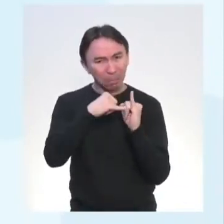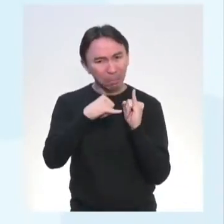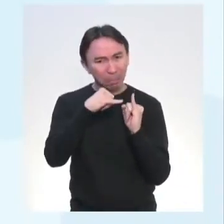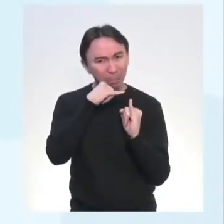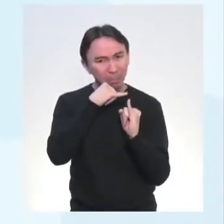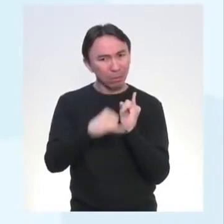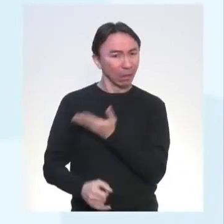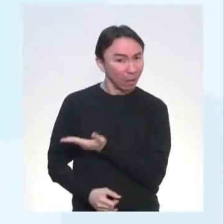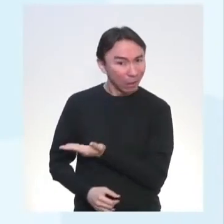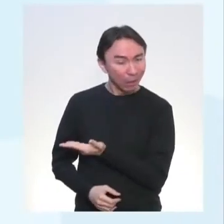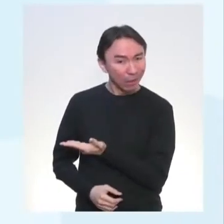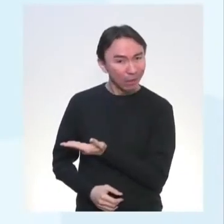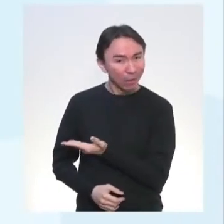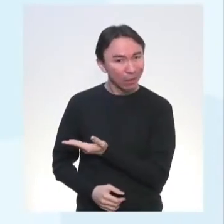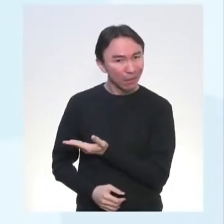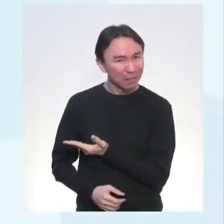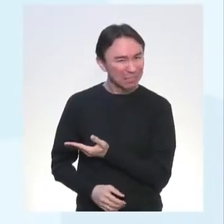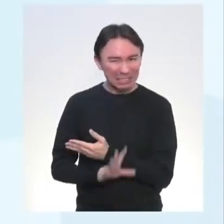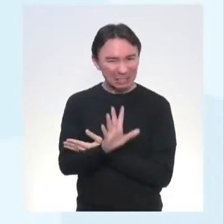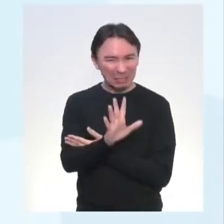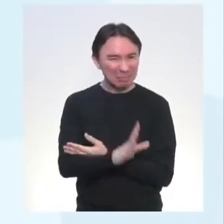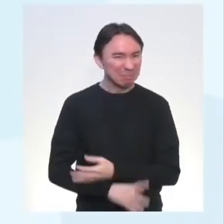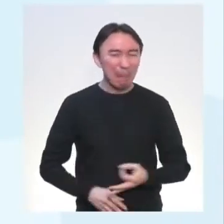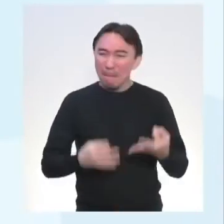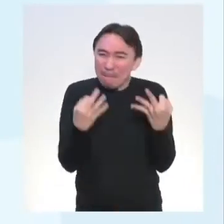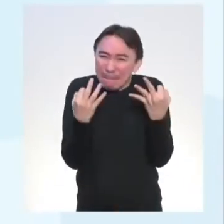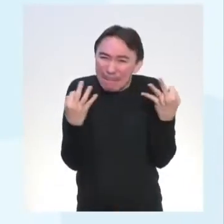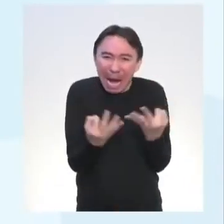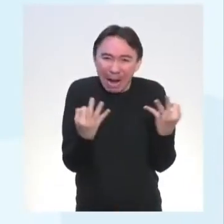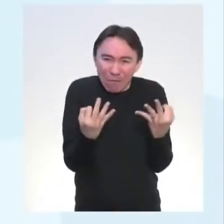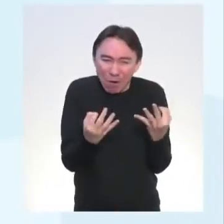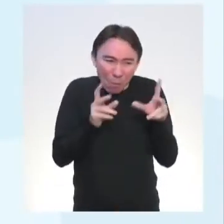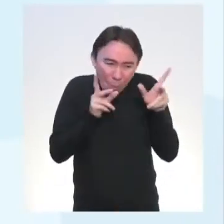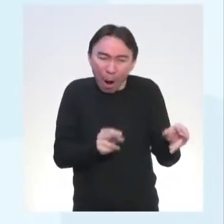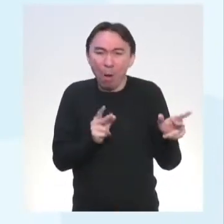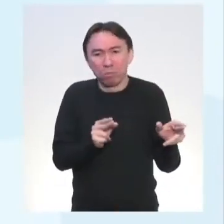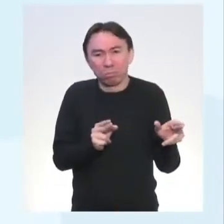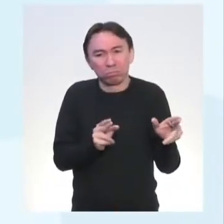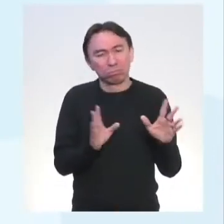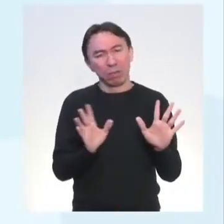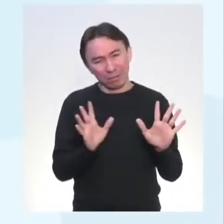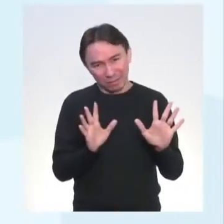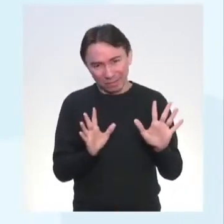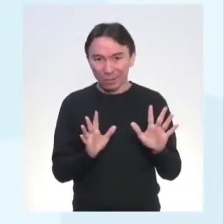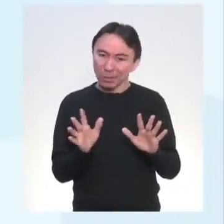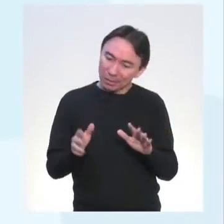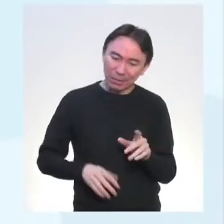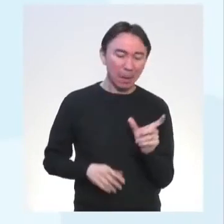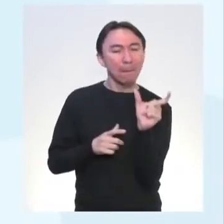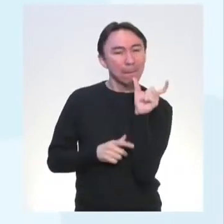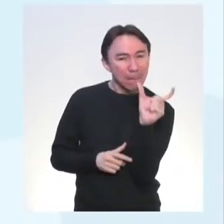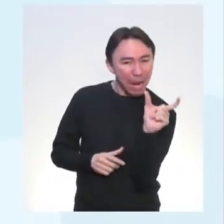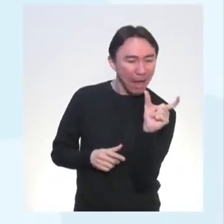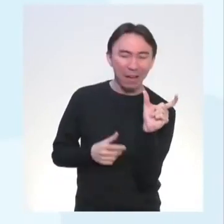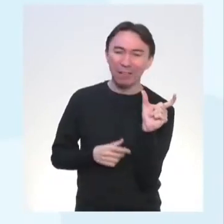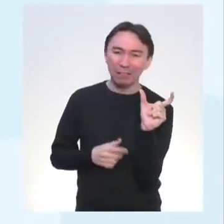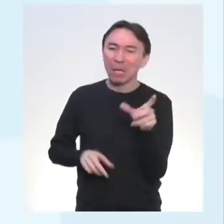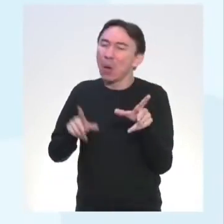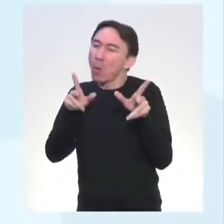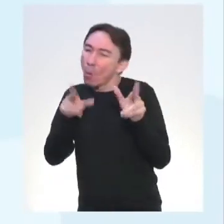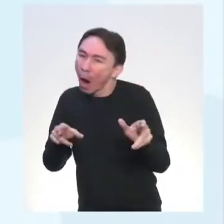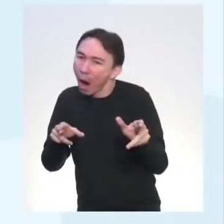parecida, eu não vou falar que ela é idêntica, porque a gente vai falar um pouquinho sobre essas palavras. Igual, semelhante, idêntico,